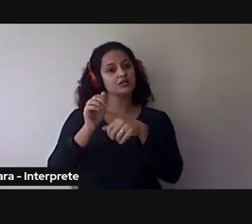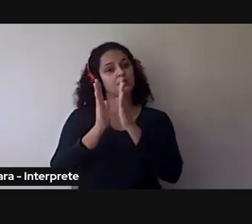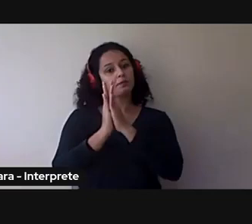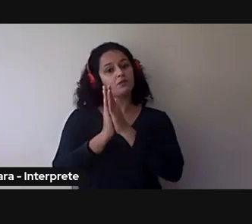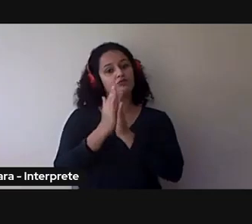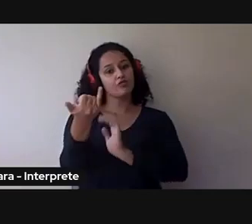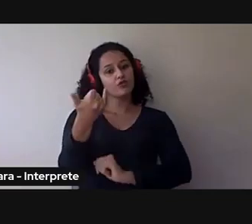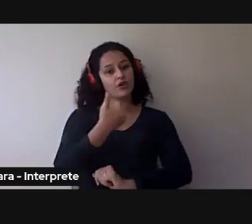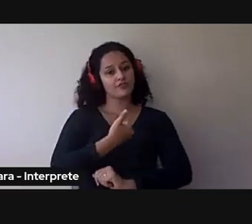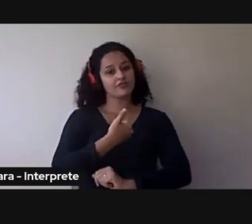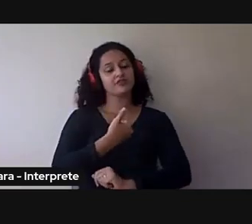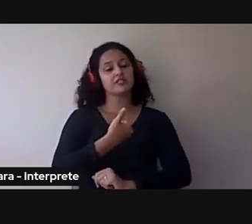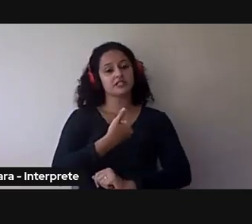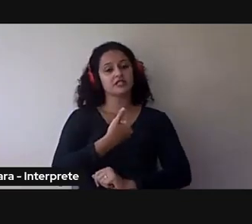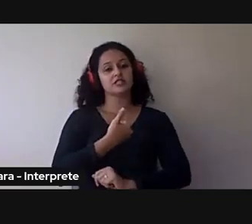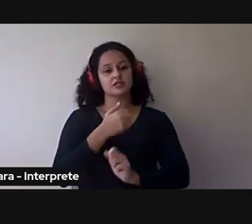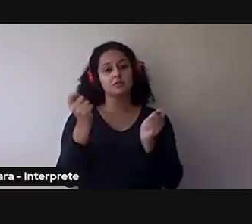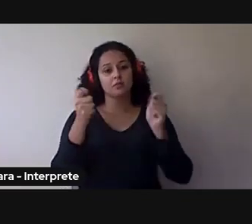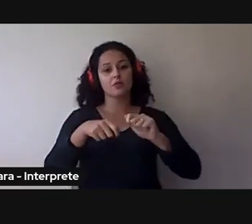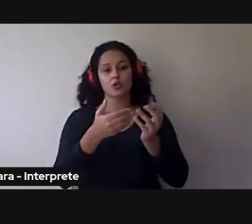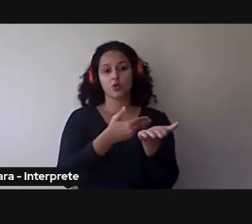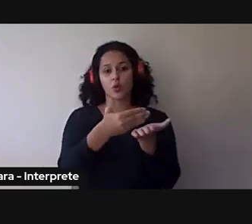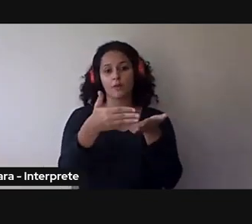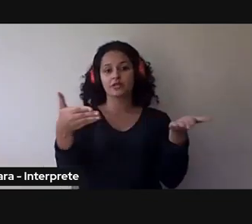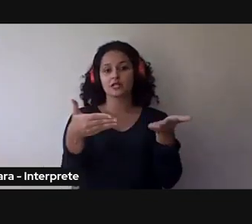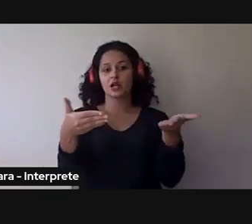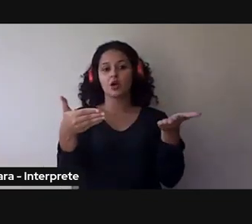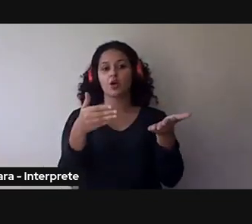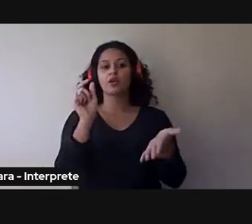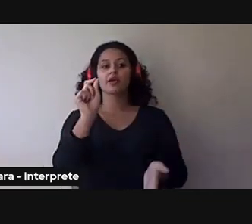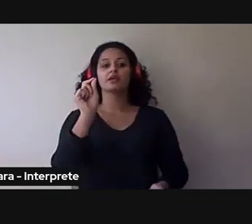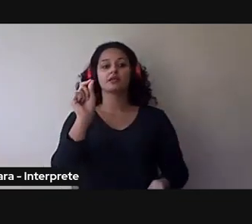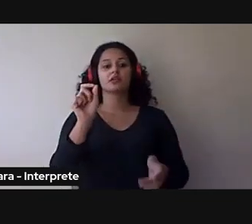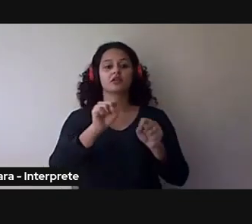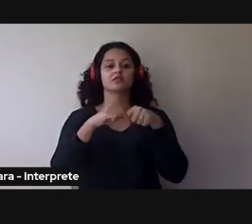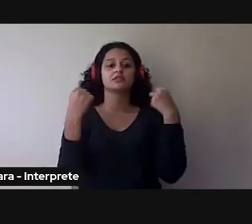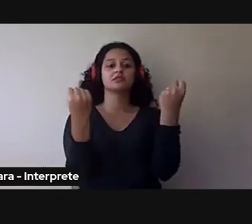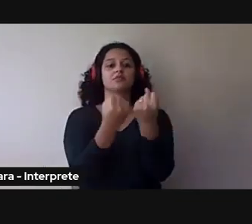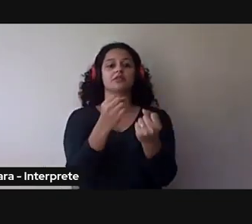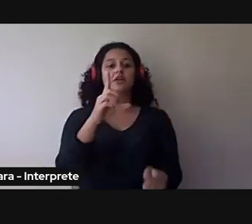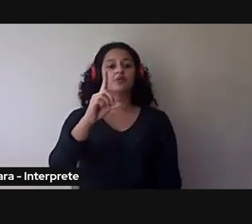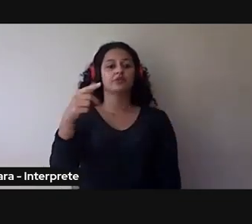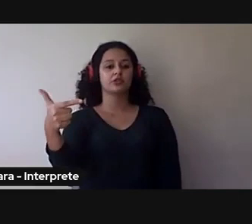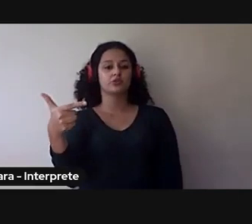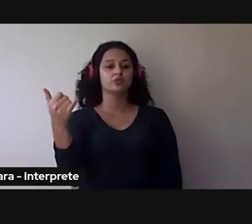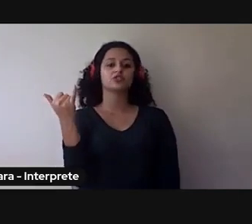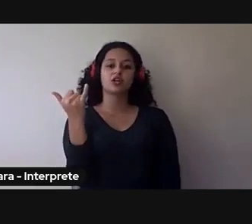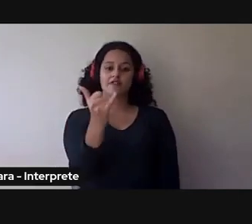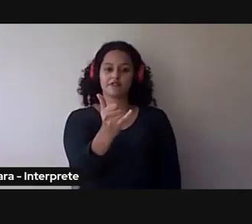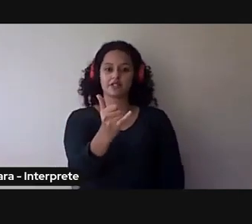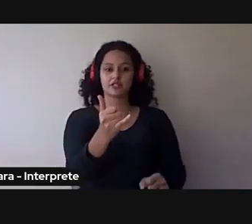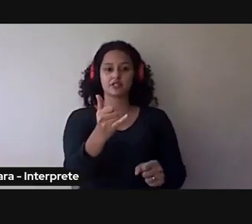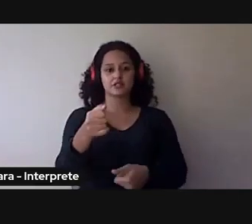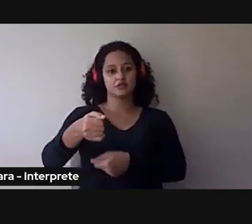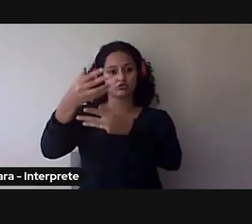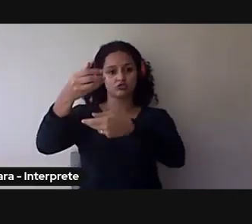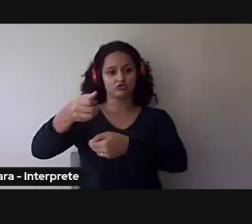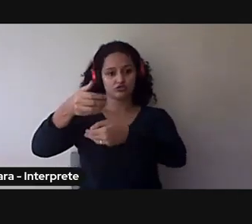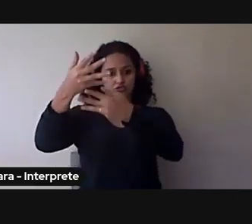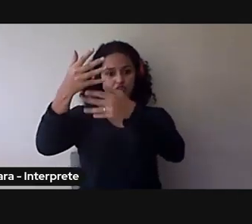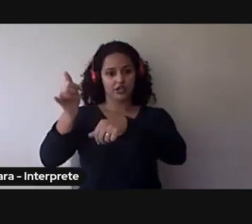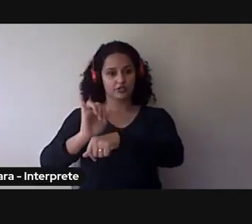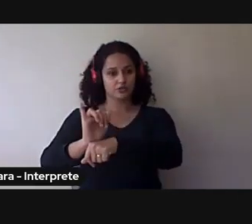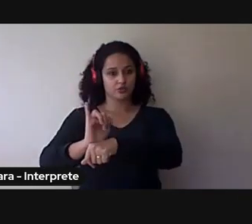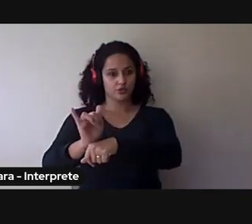está aí, já pode começar agora, quem é seminário D2, avisa aí no chat do YouTube, a gente vai anotando e ao longo da